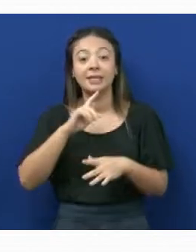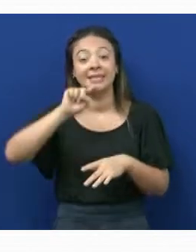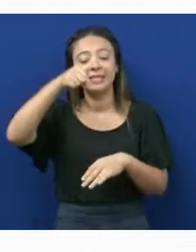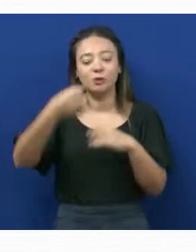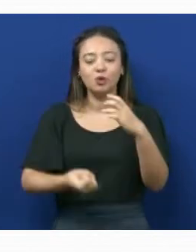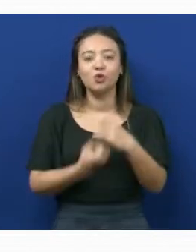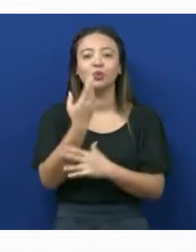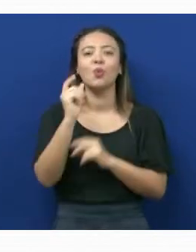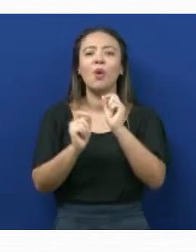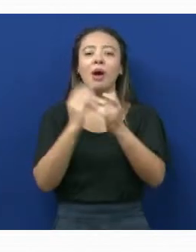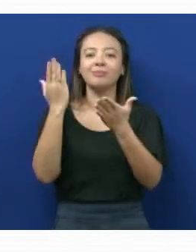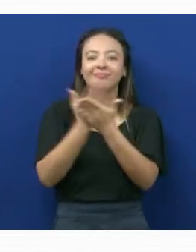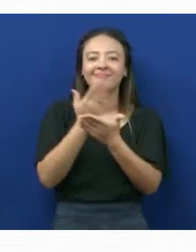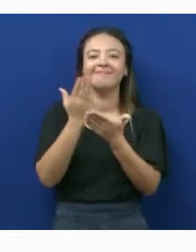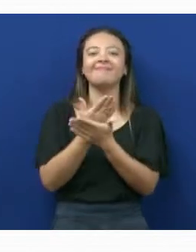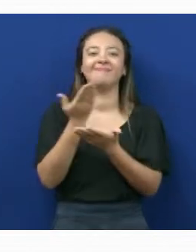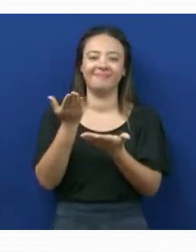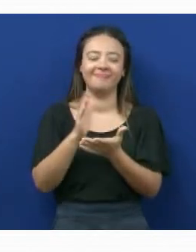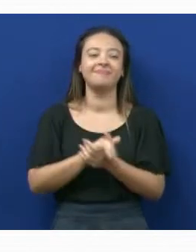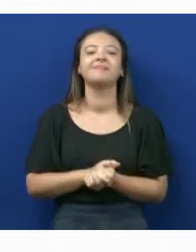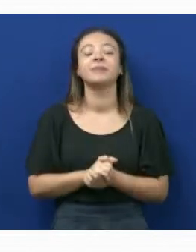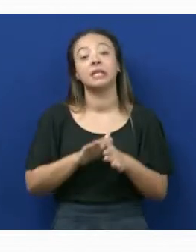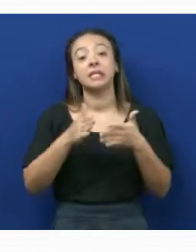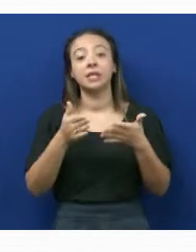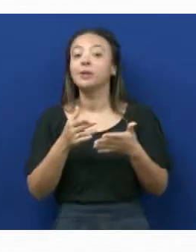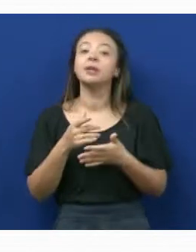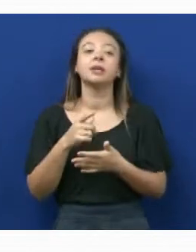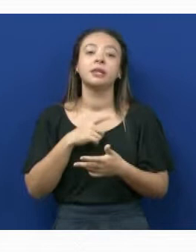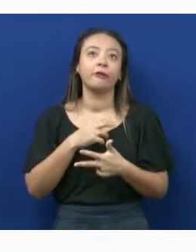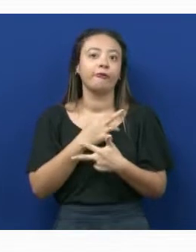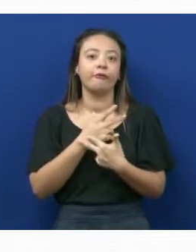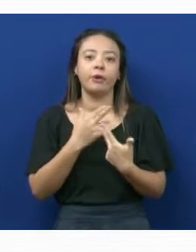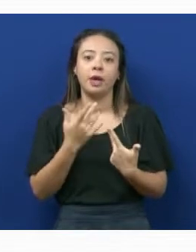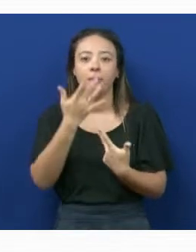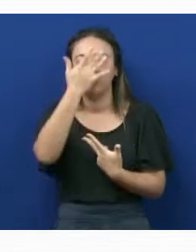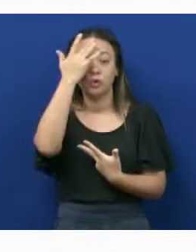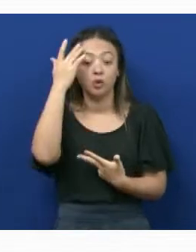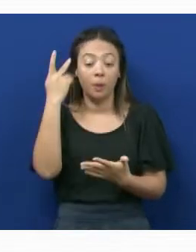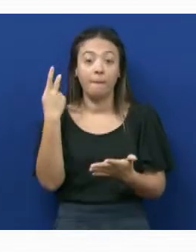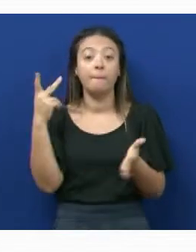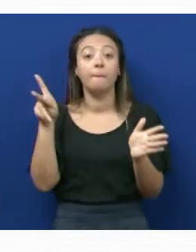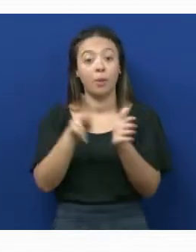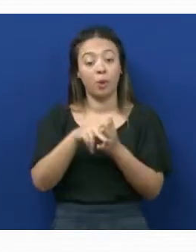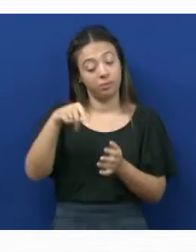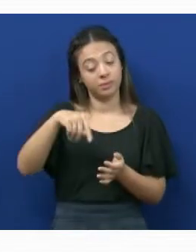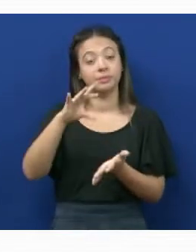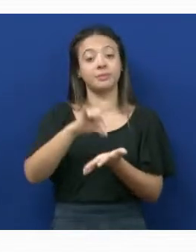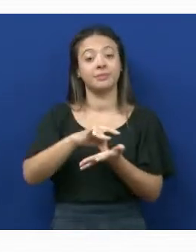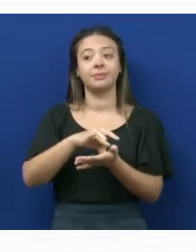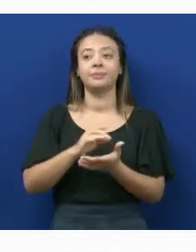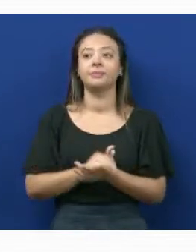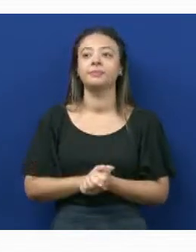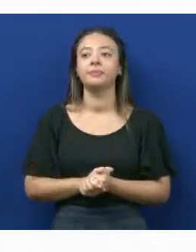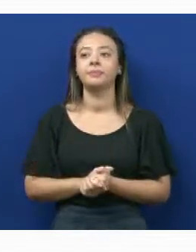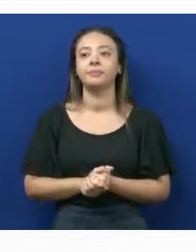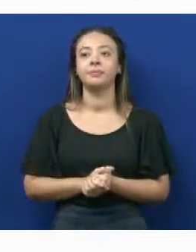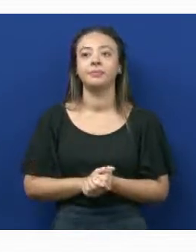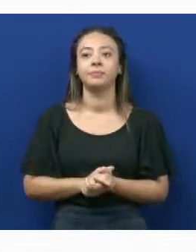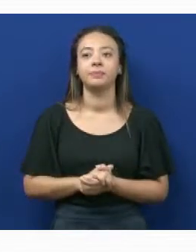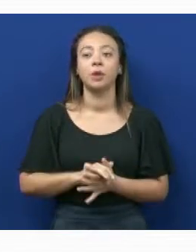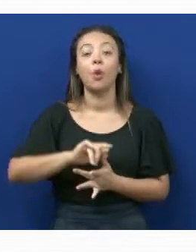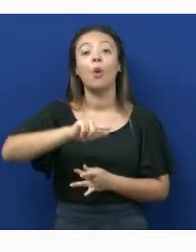assim, tomamos como base os nossos atores aqui da Terra, Dinho e Marília, certo? Então, vamos lá, no próximo